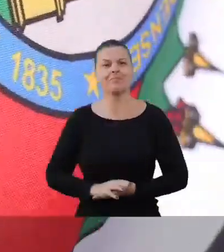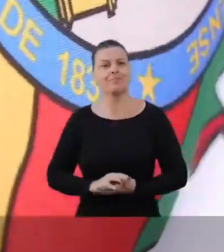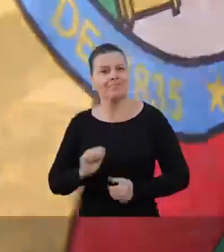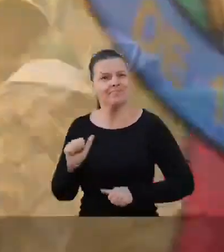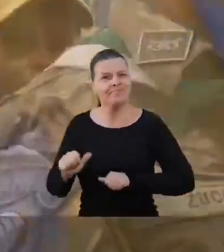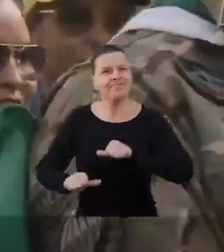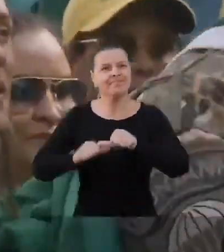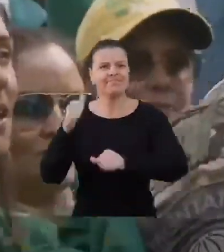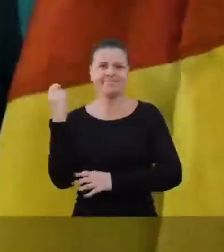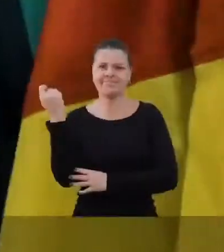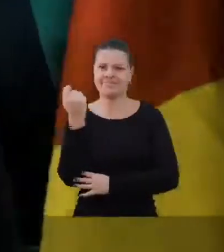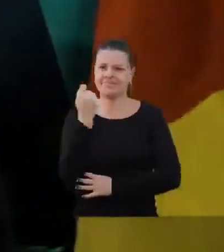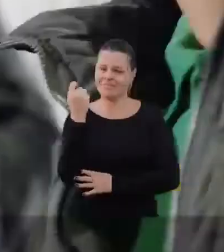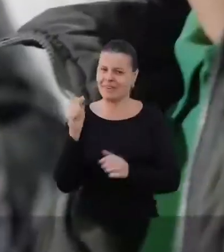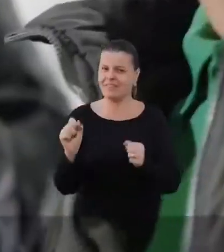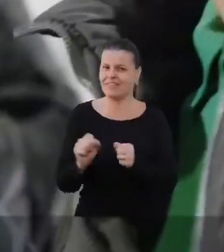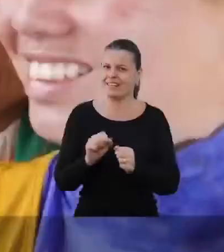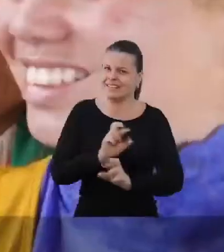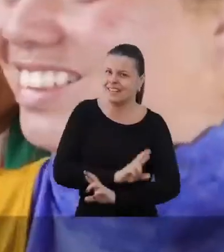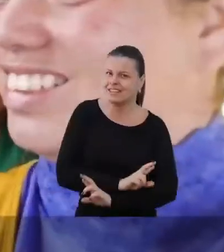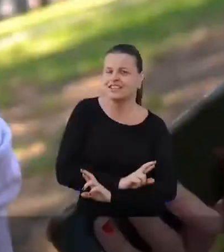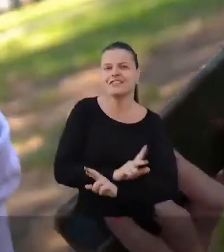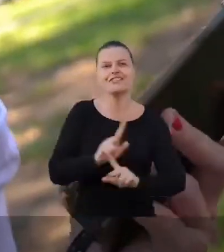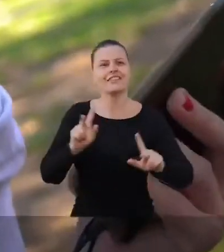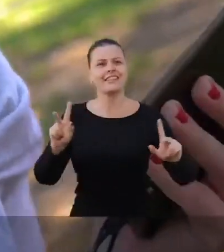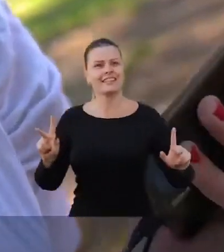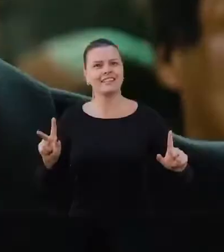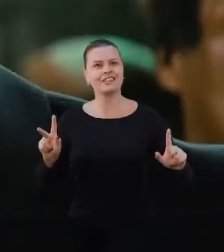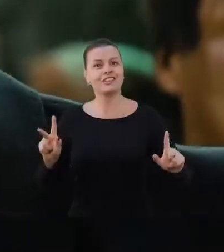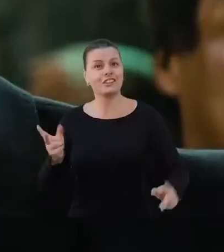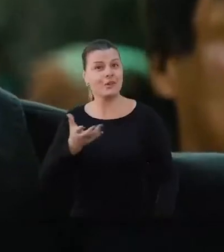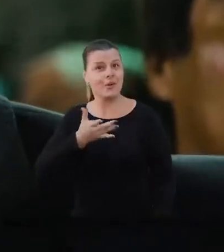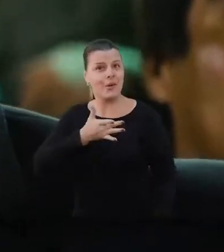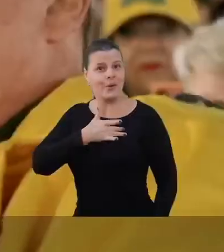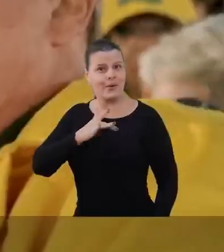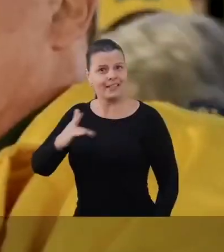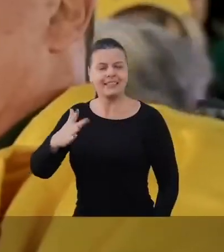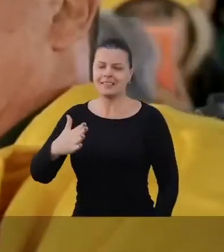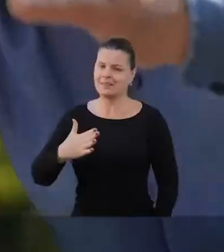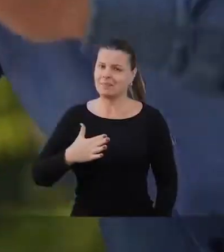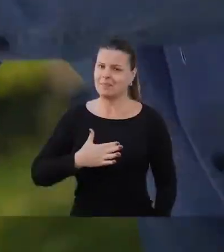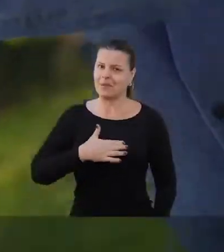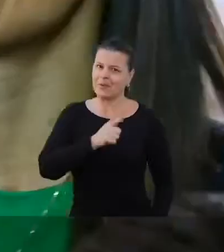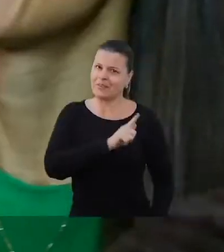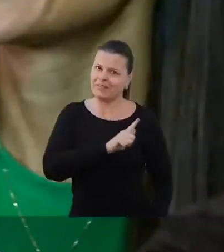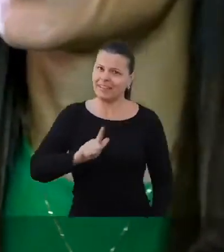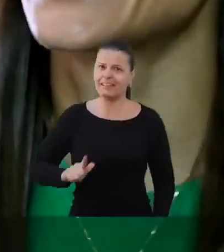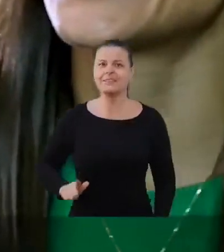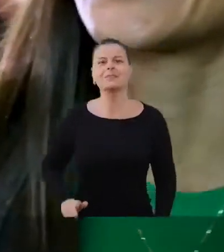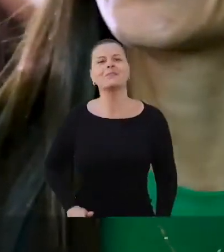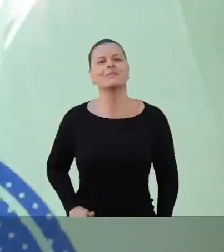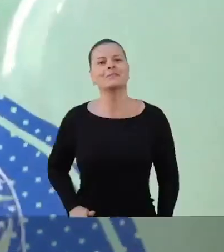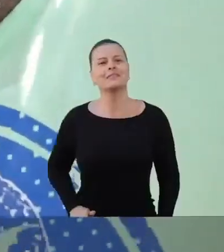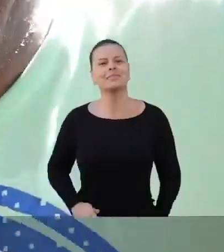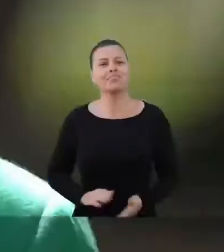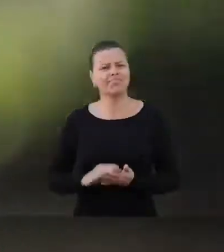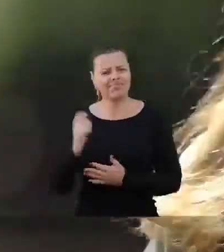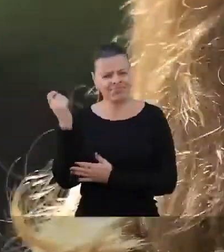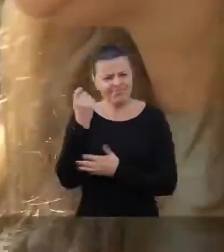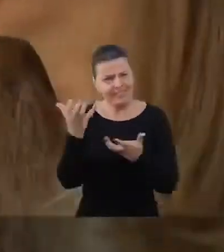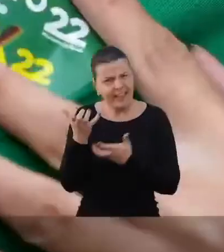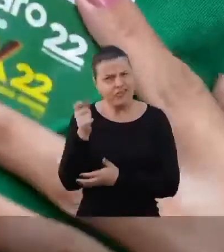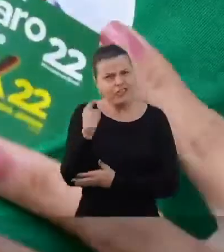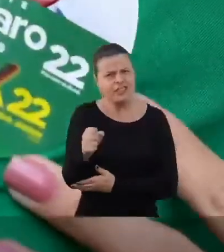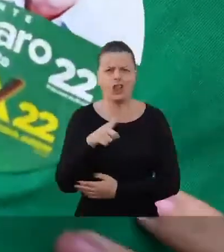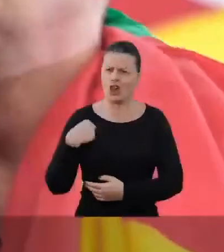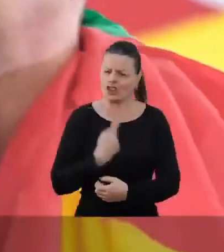Pra transformar o Rio Grande, pra fazer é diferente. Onix, meu